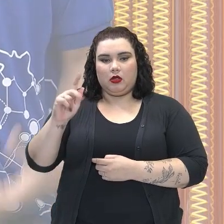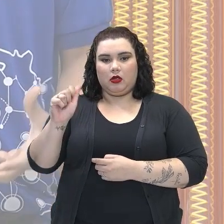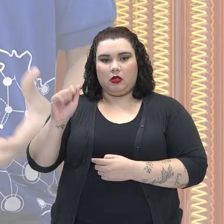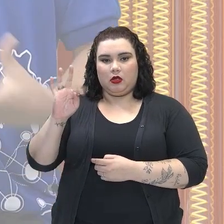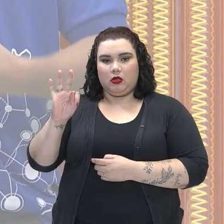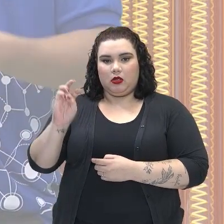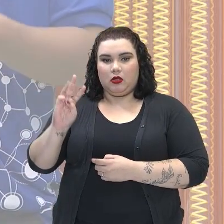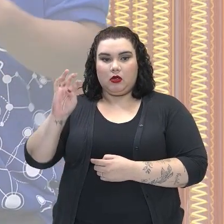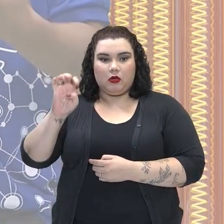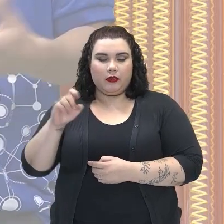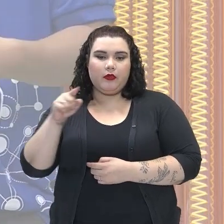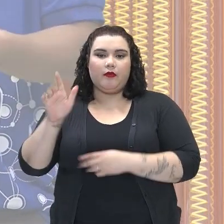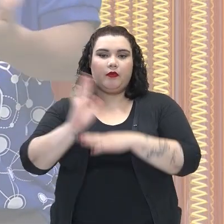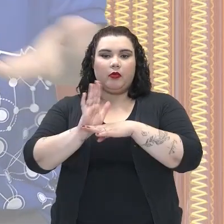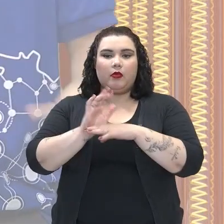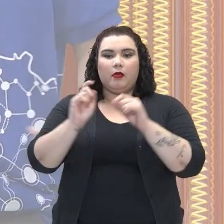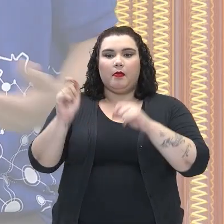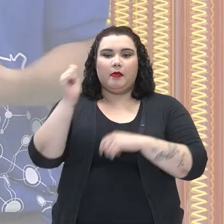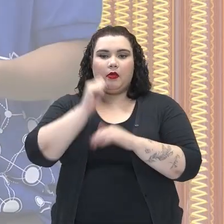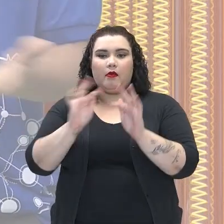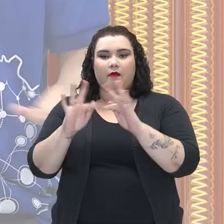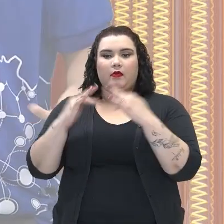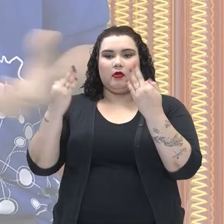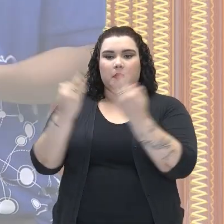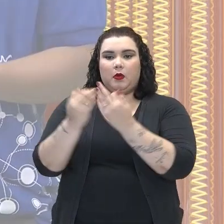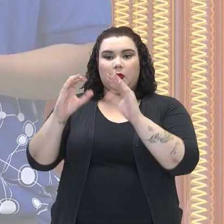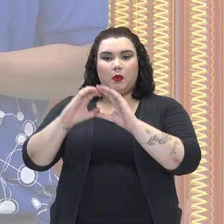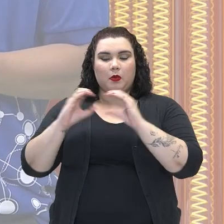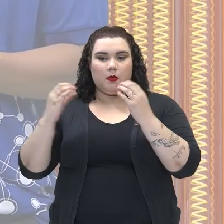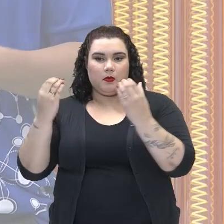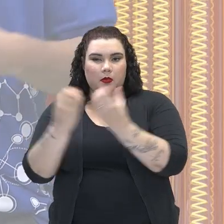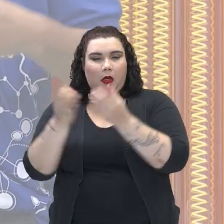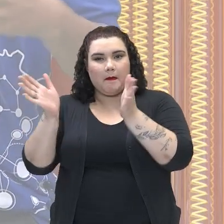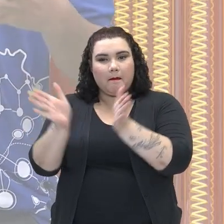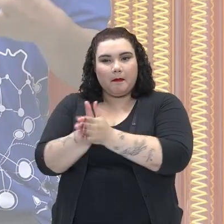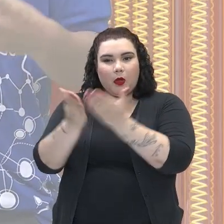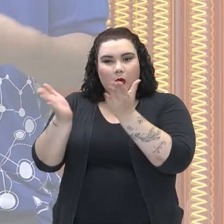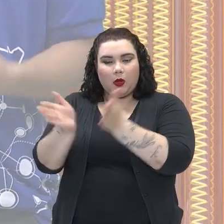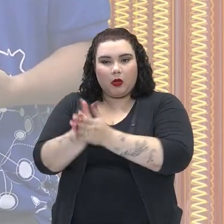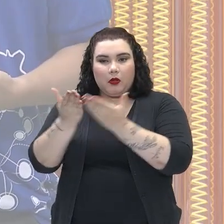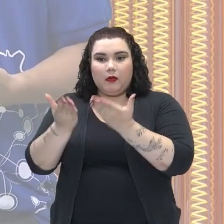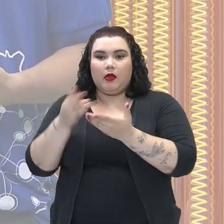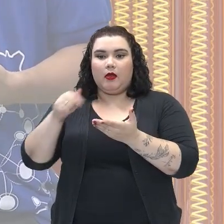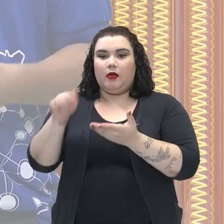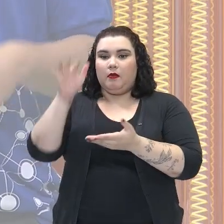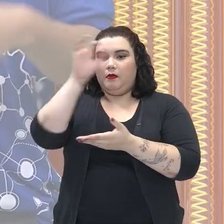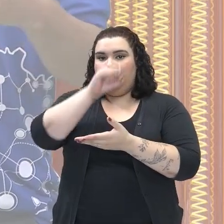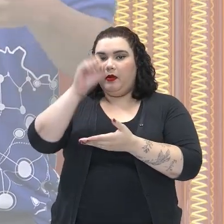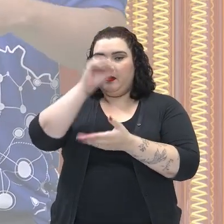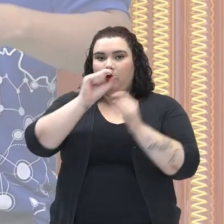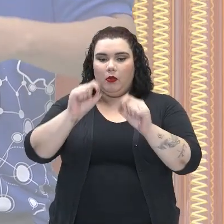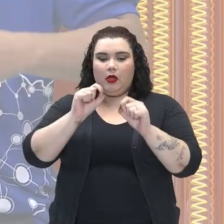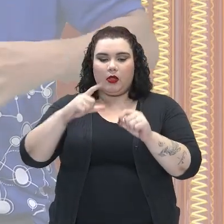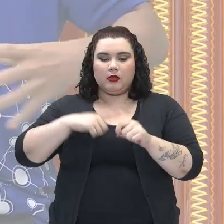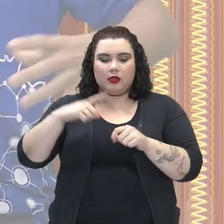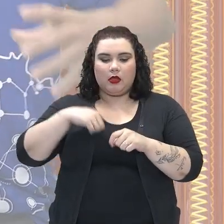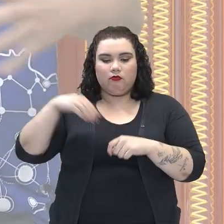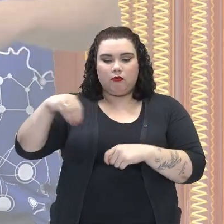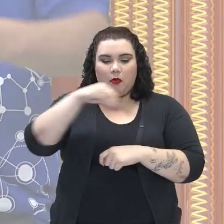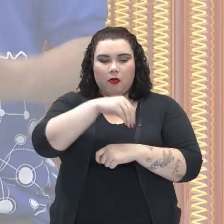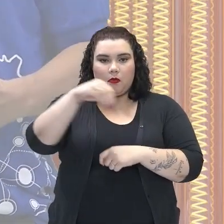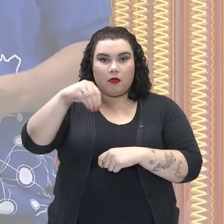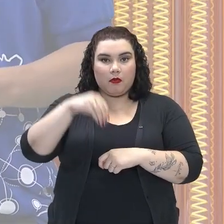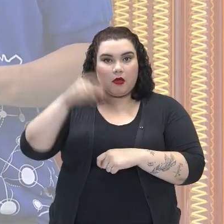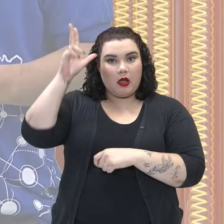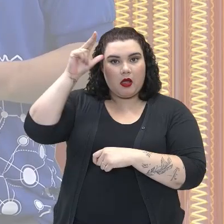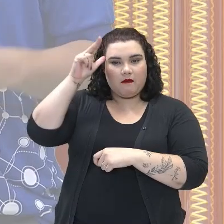uma moça, né, uma menina de uma família lá de uma comunidade muito pobre, que acaba aprendendo a jogar xadrez, acaba sendo